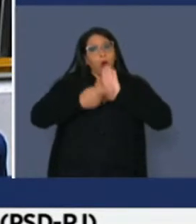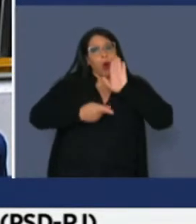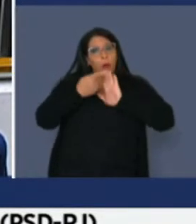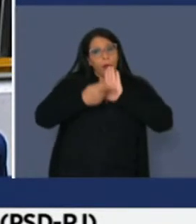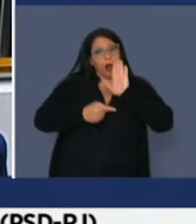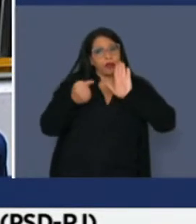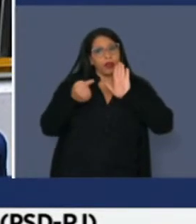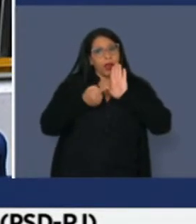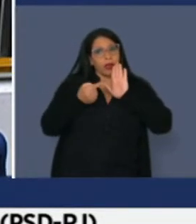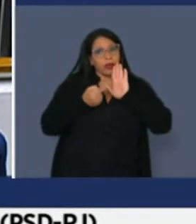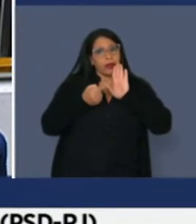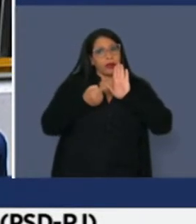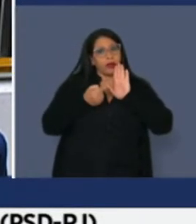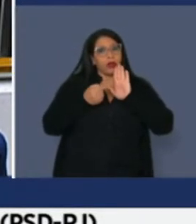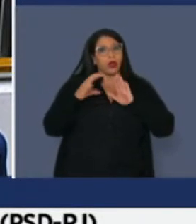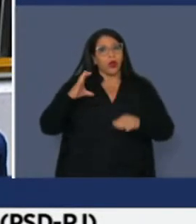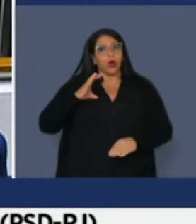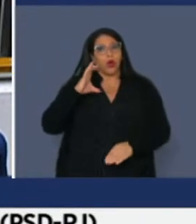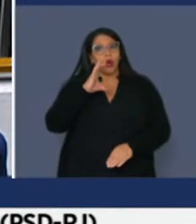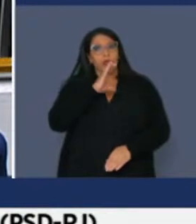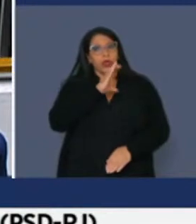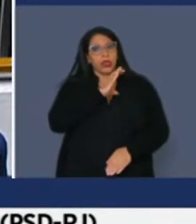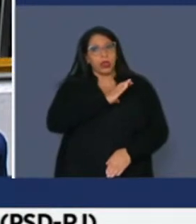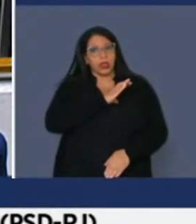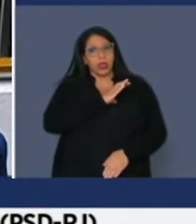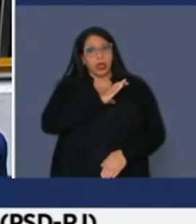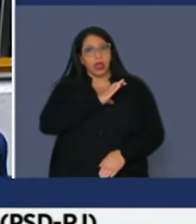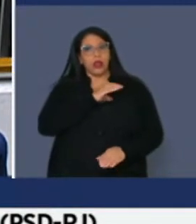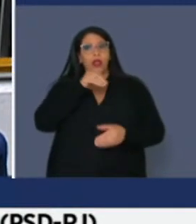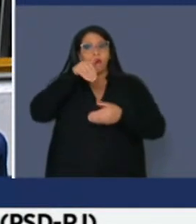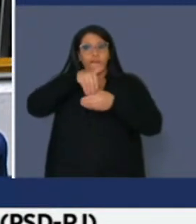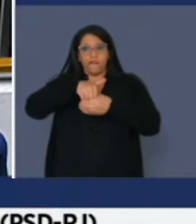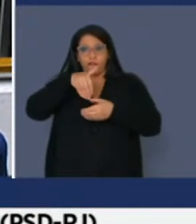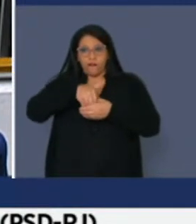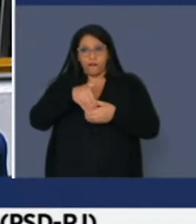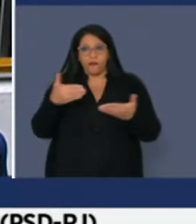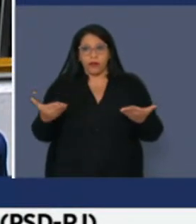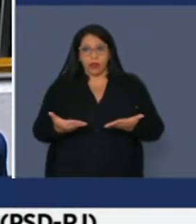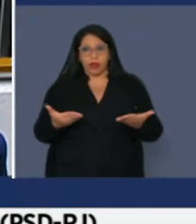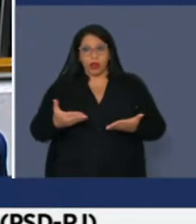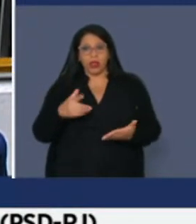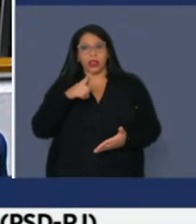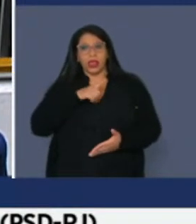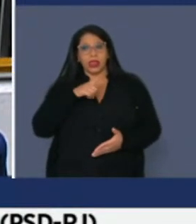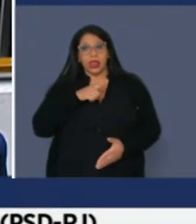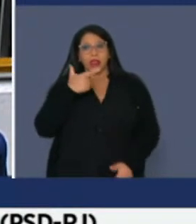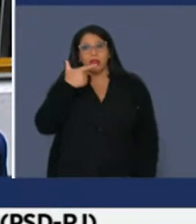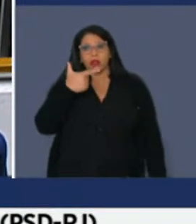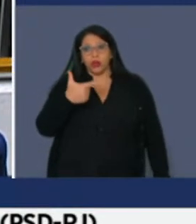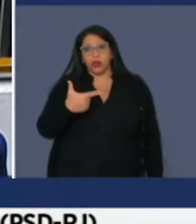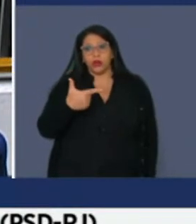resolução do Conselho de Ética e Decoro Parlamentar, em votação nesse momento, tenha pelo menos